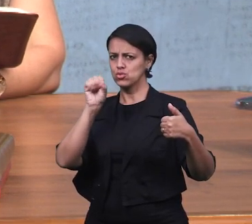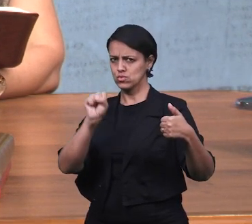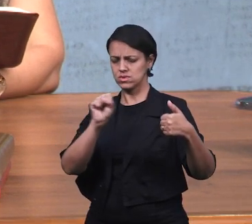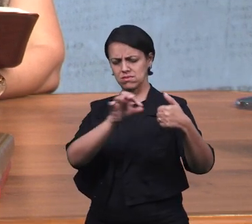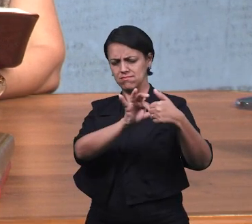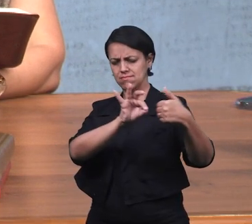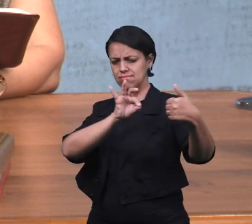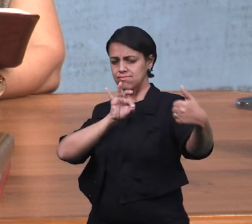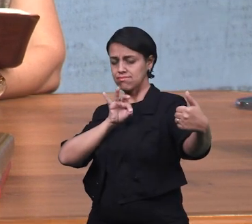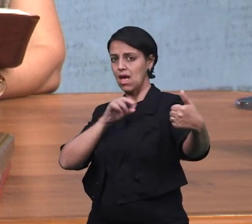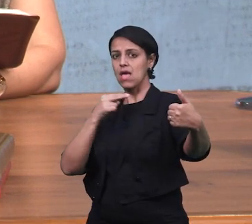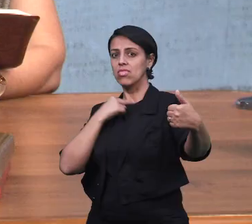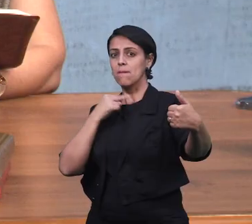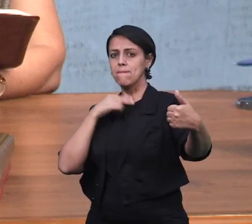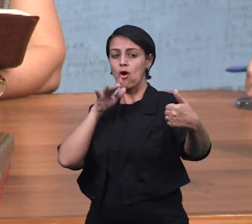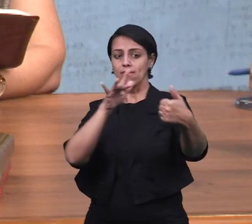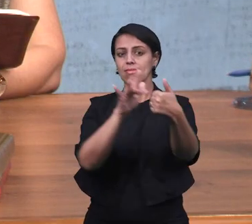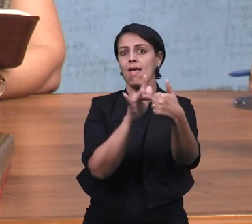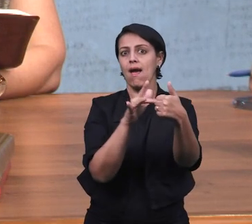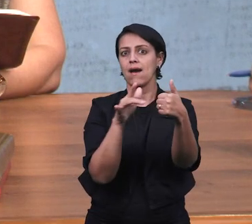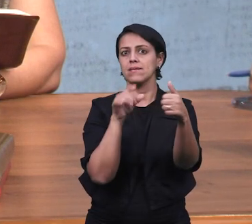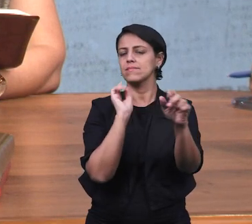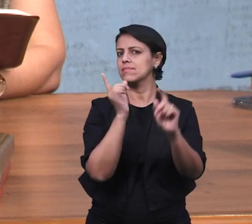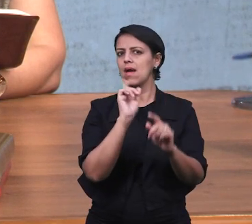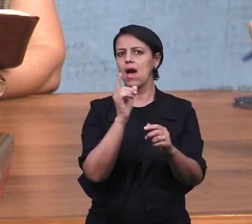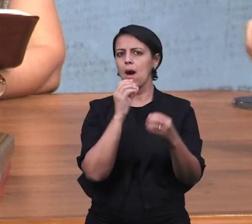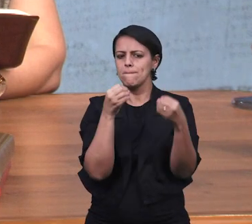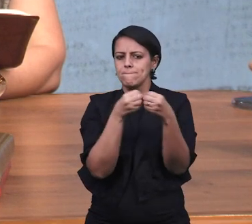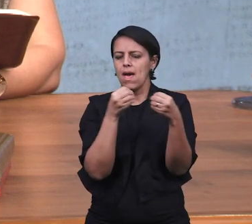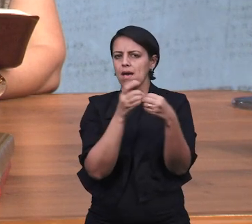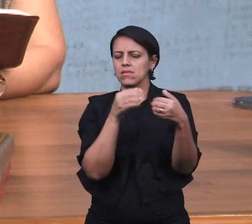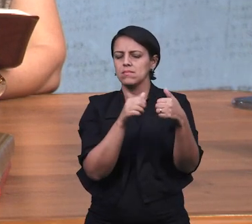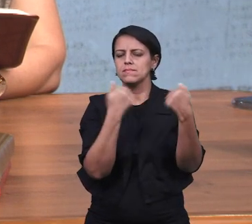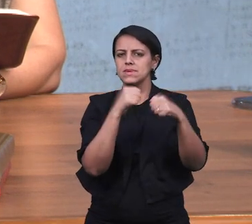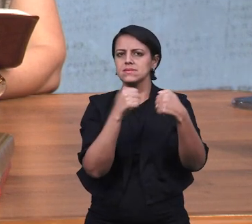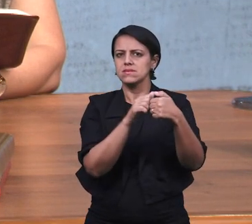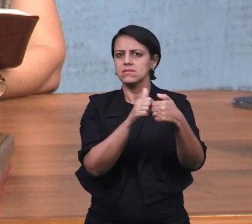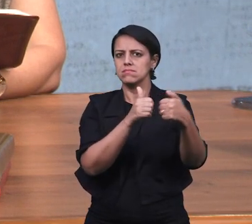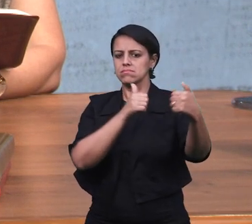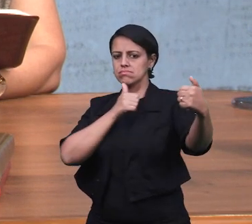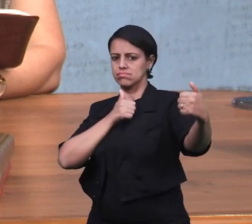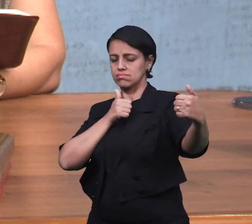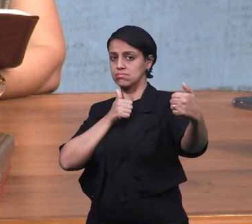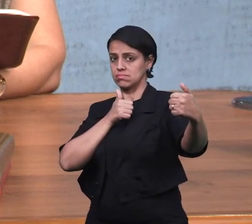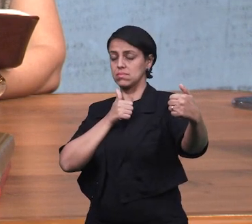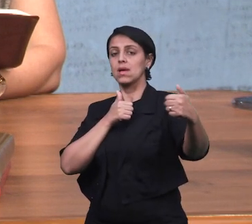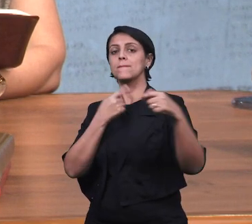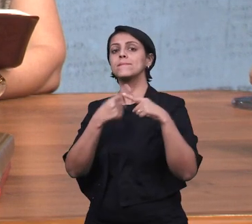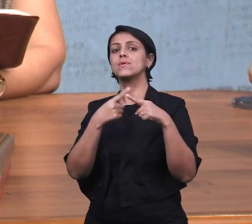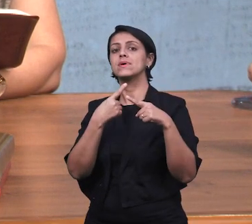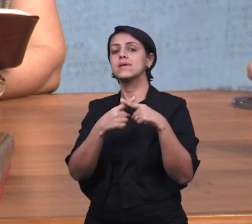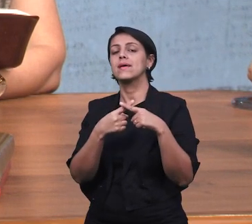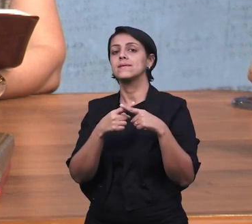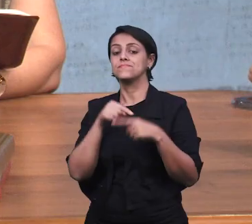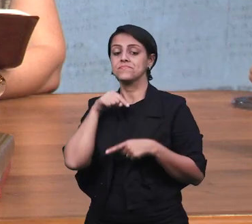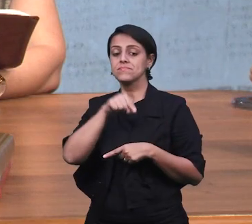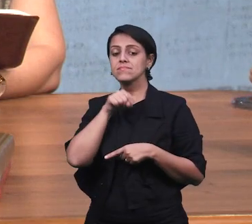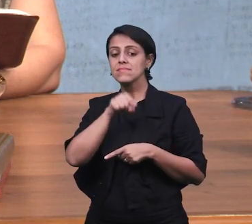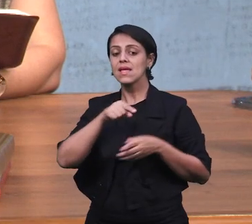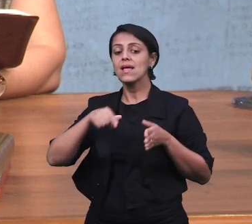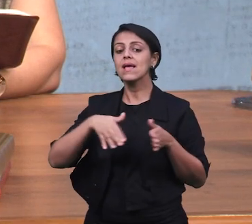chegueis a ela, para que saibais o caminho pelo qual haveis de ir, porquanto por este